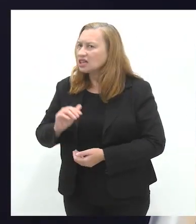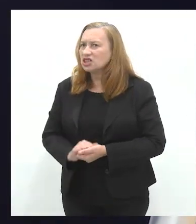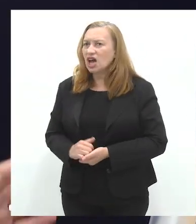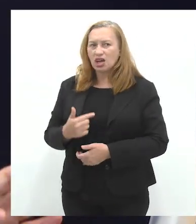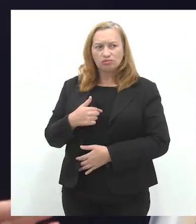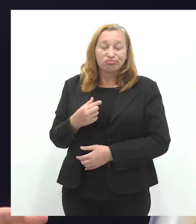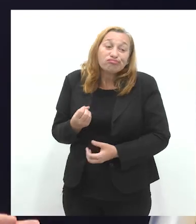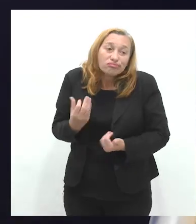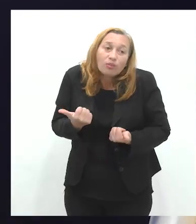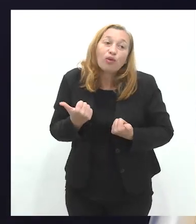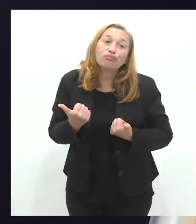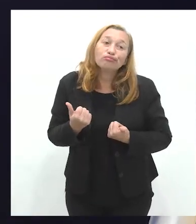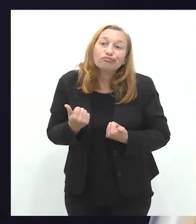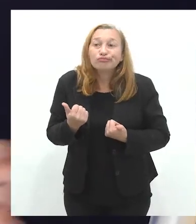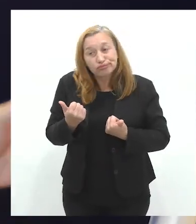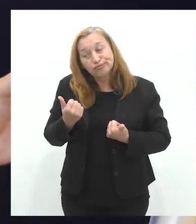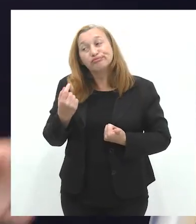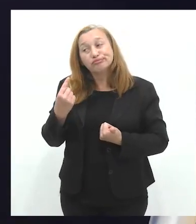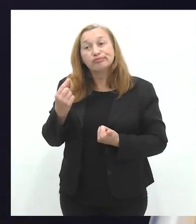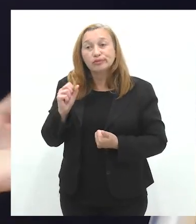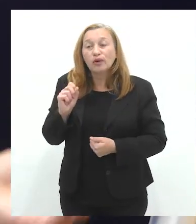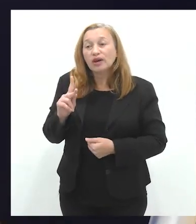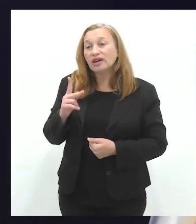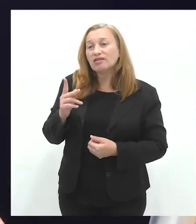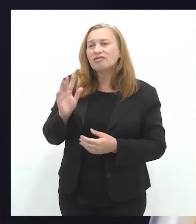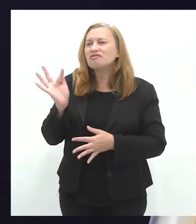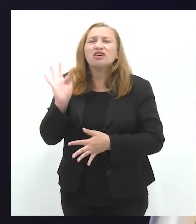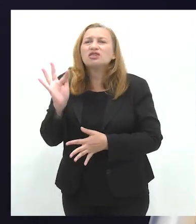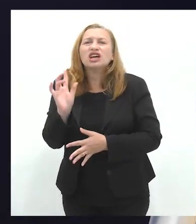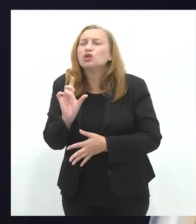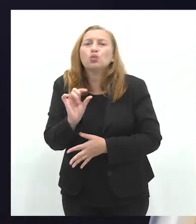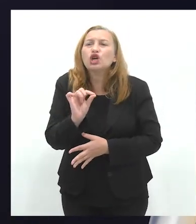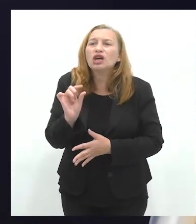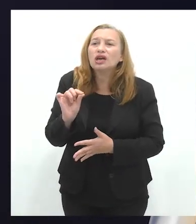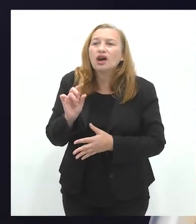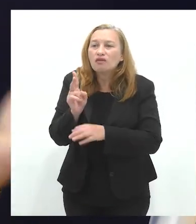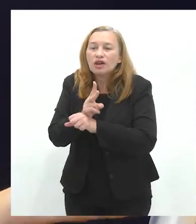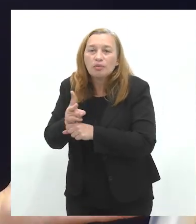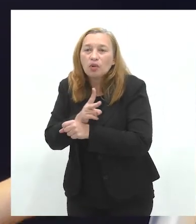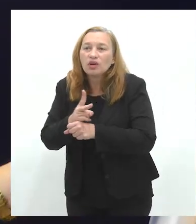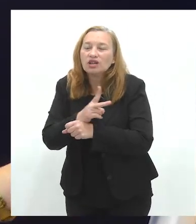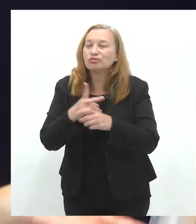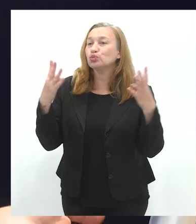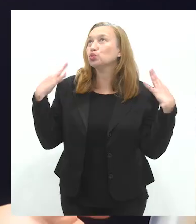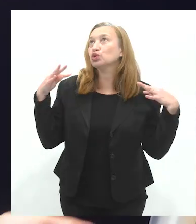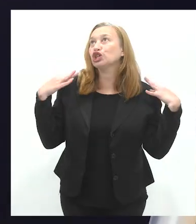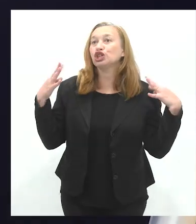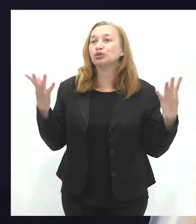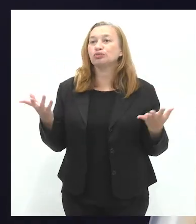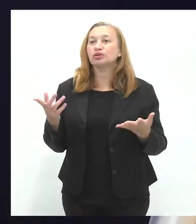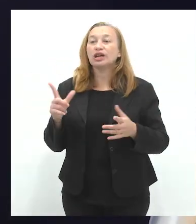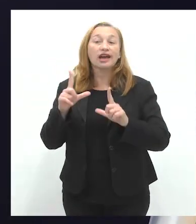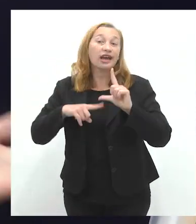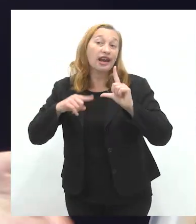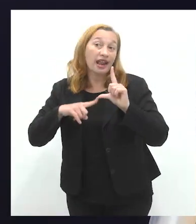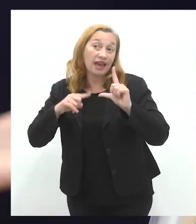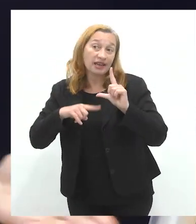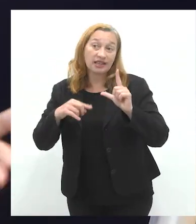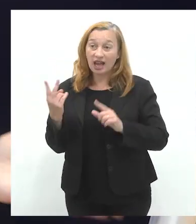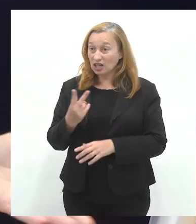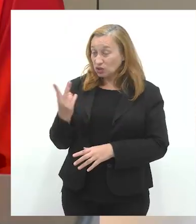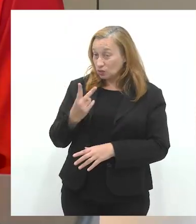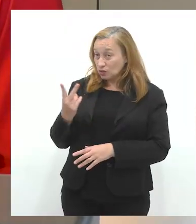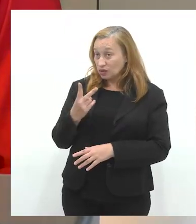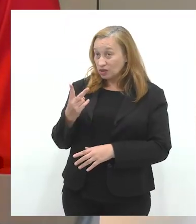eu falei: tá bom. Tá bom. Vamos, eu vou fazer faculdade de quê? Aí fiquei procurando turismo e letras, porque as